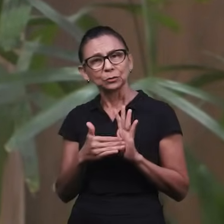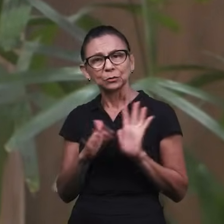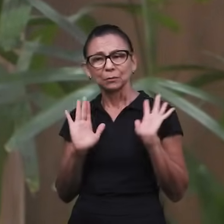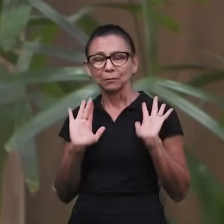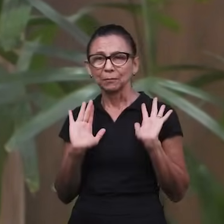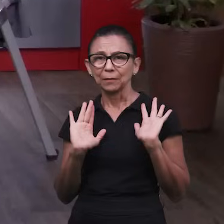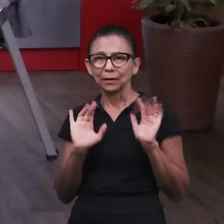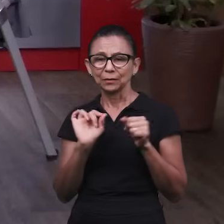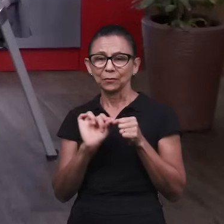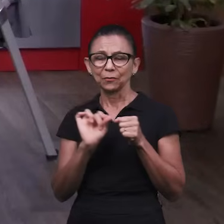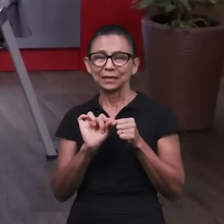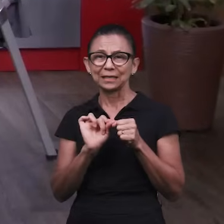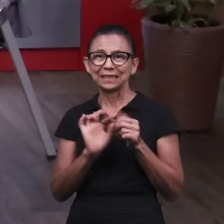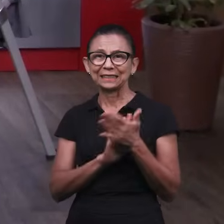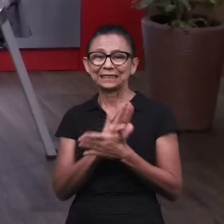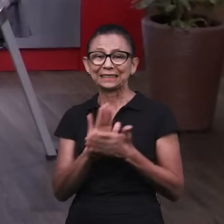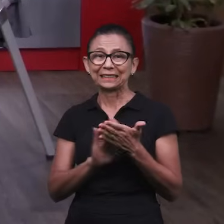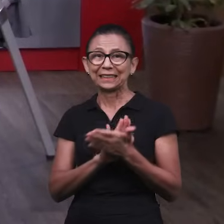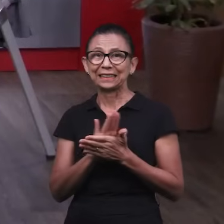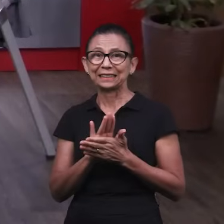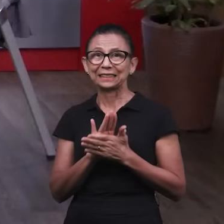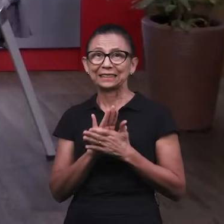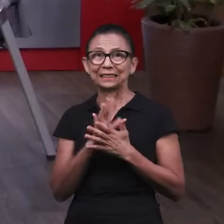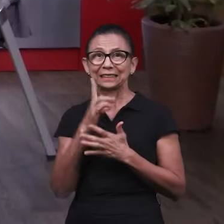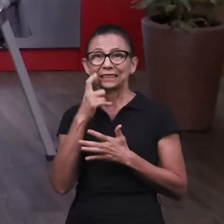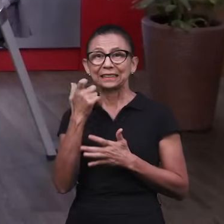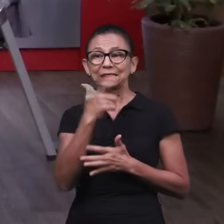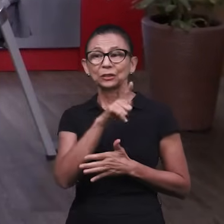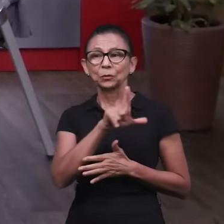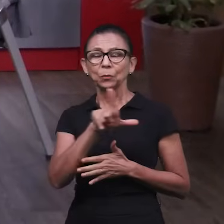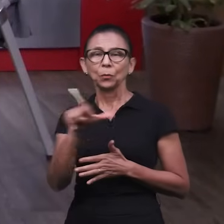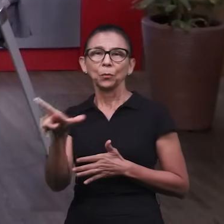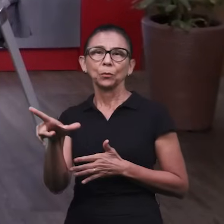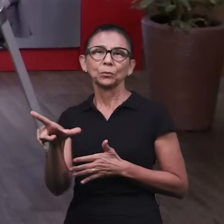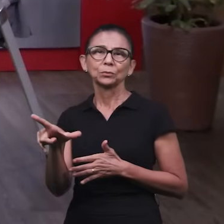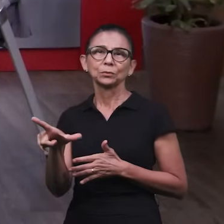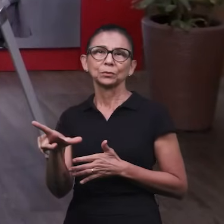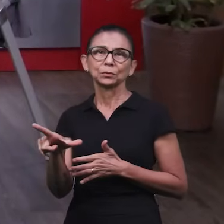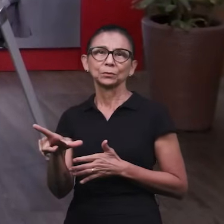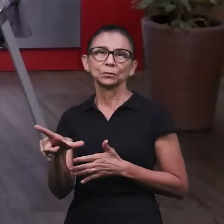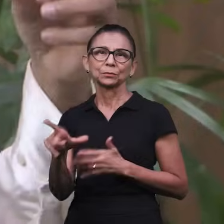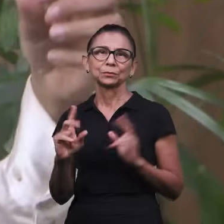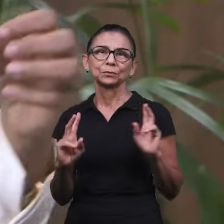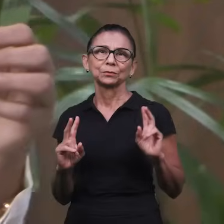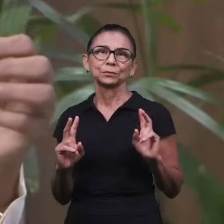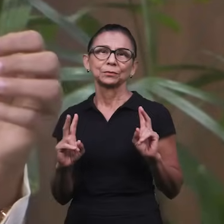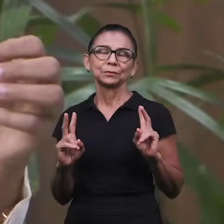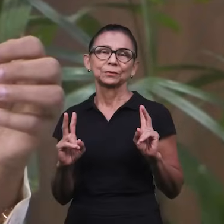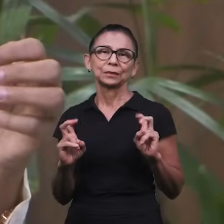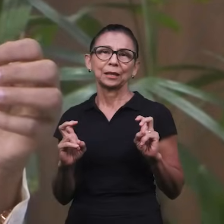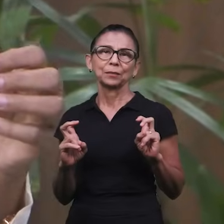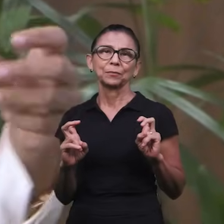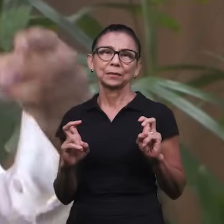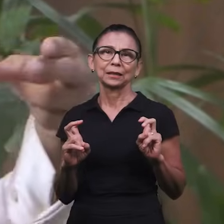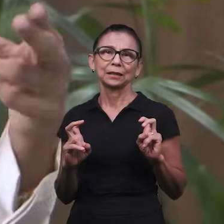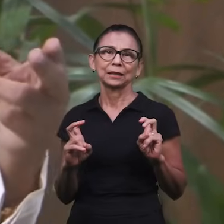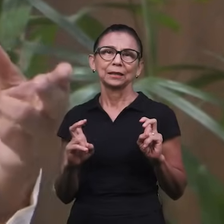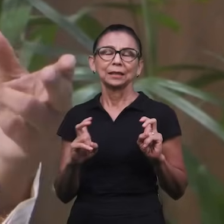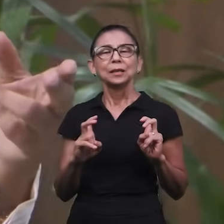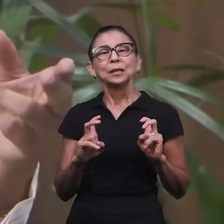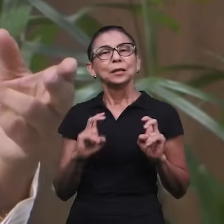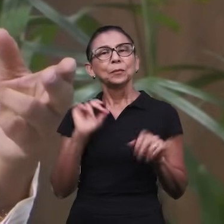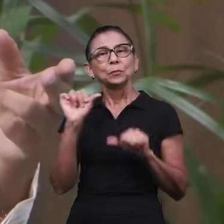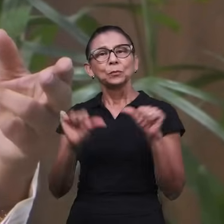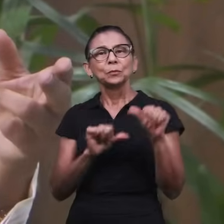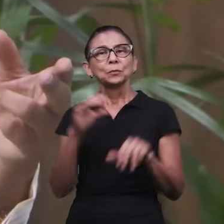aquilo, né? Porque ele está interessado já em um outro tema. Porque o tema de interesse muda